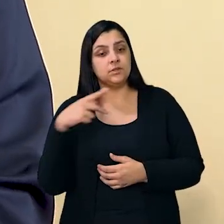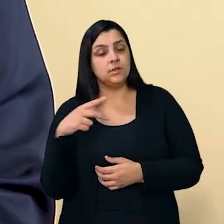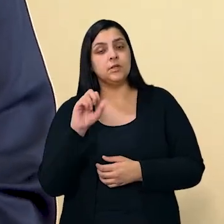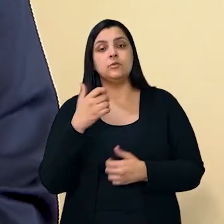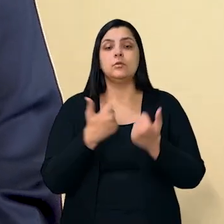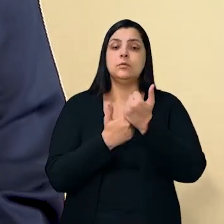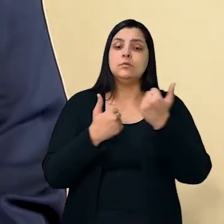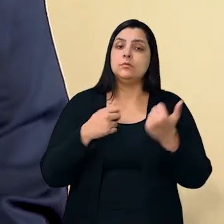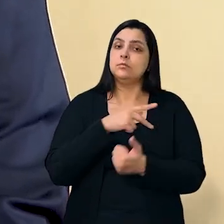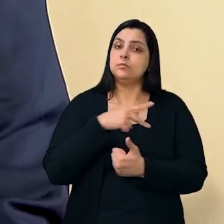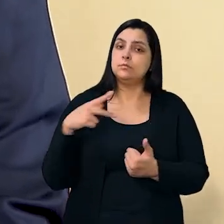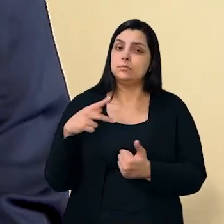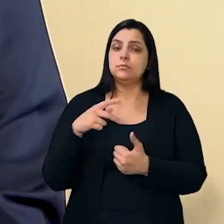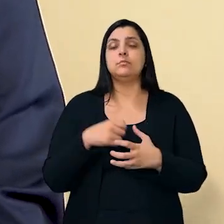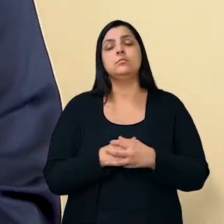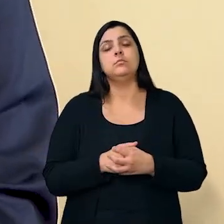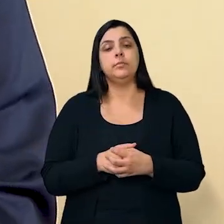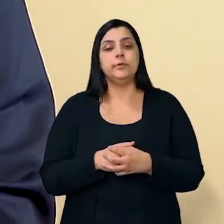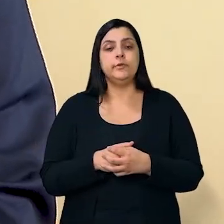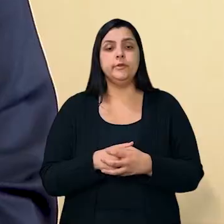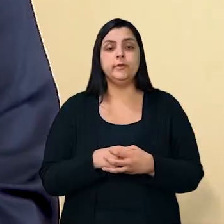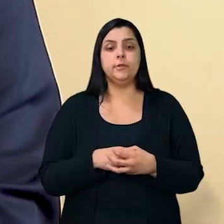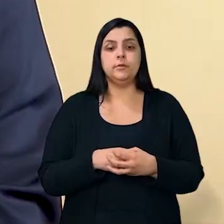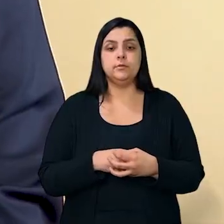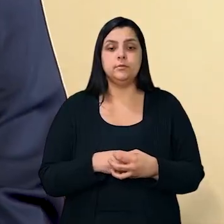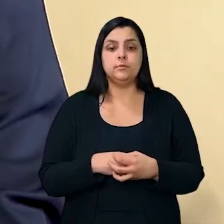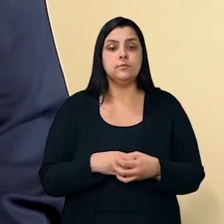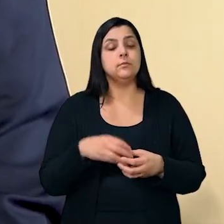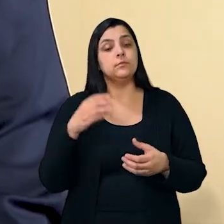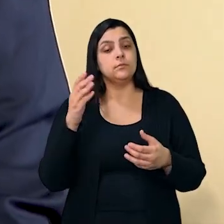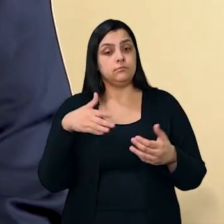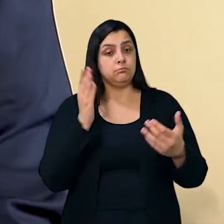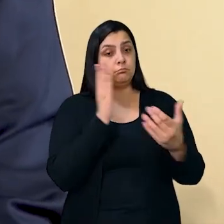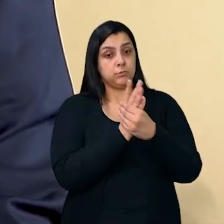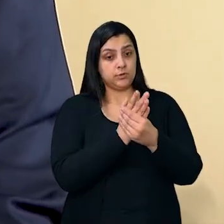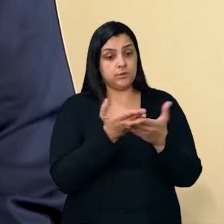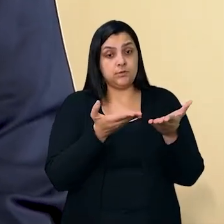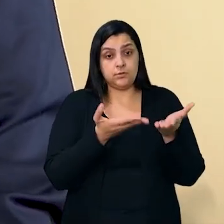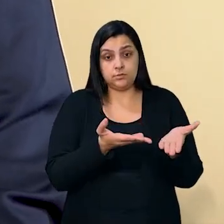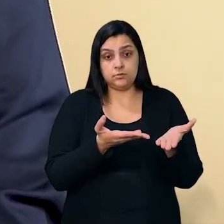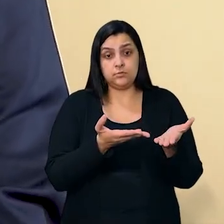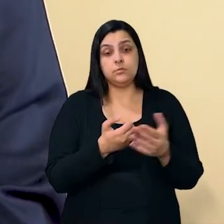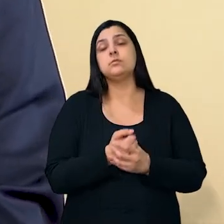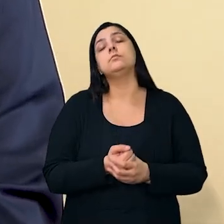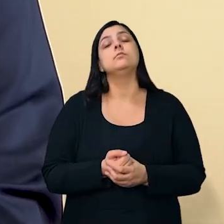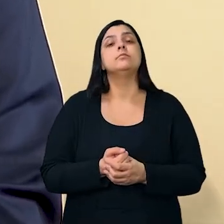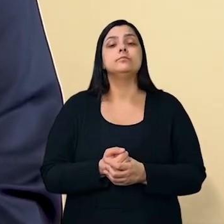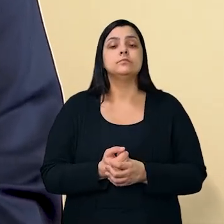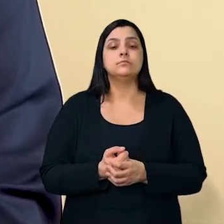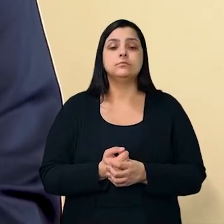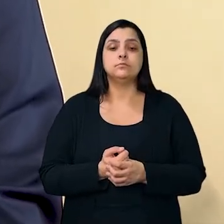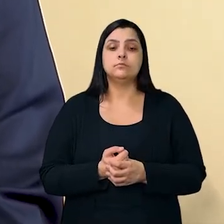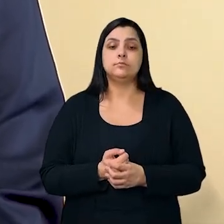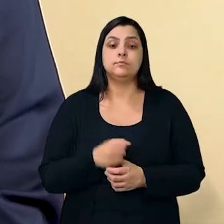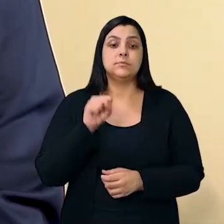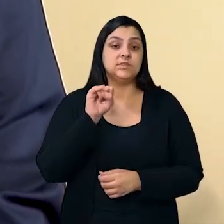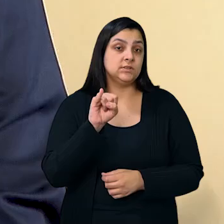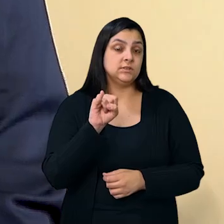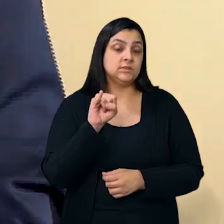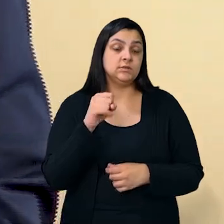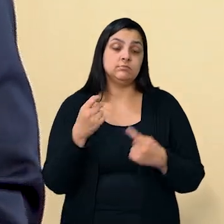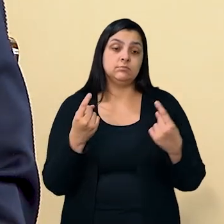presidente ou vice-presidente do tribunal, a quem competir, o processo, ao invés